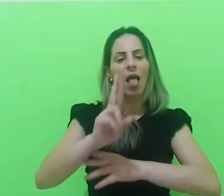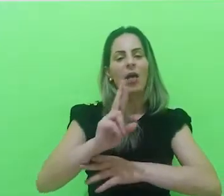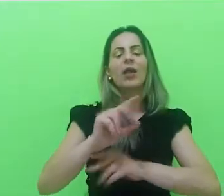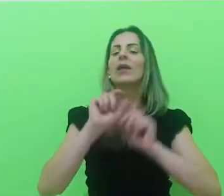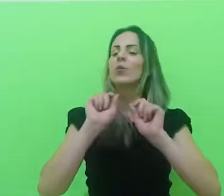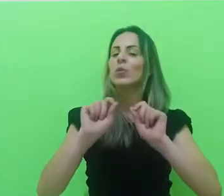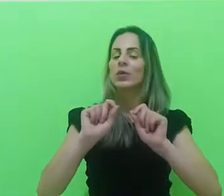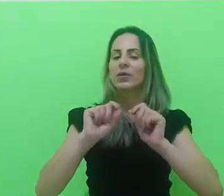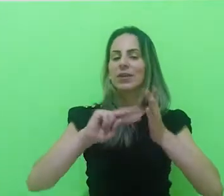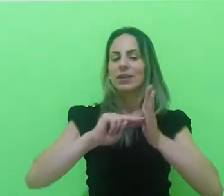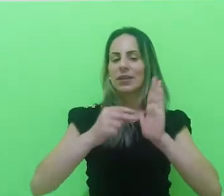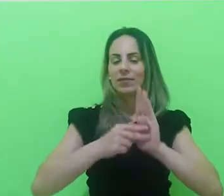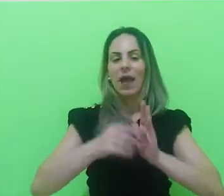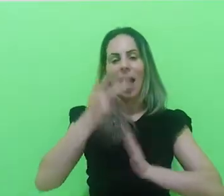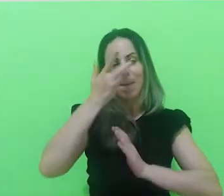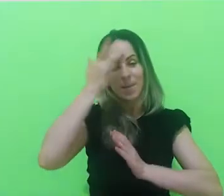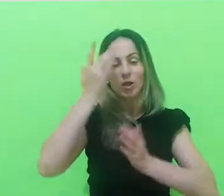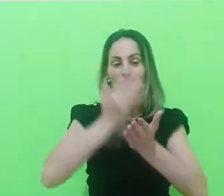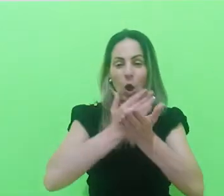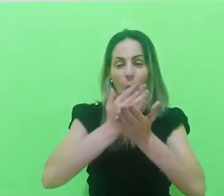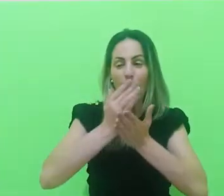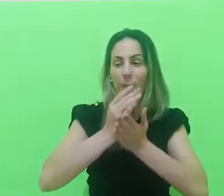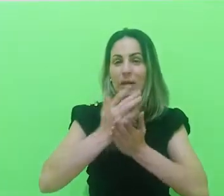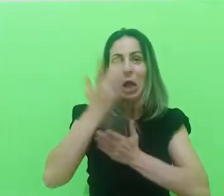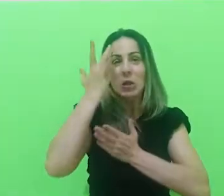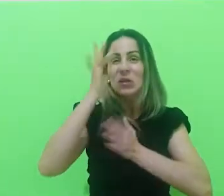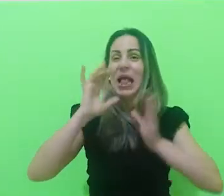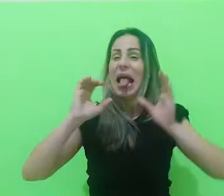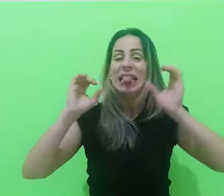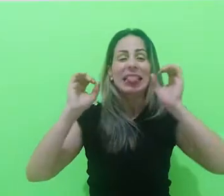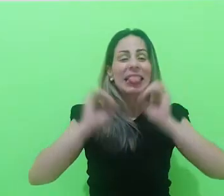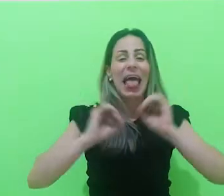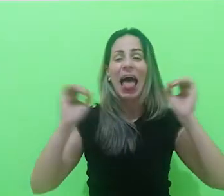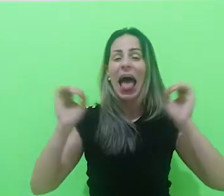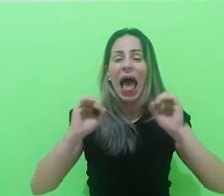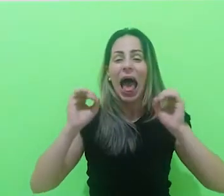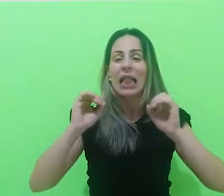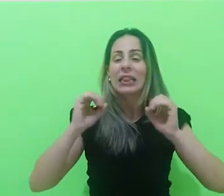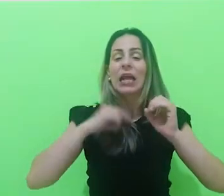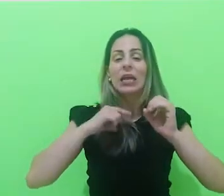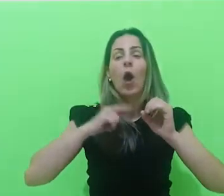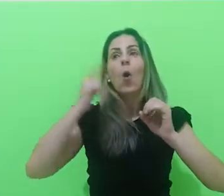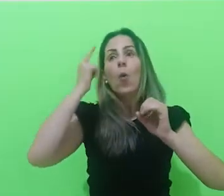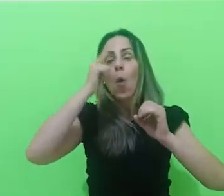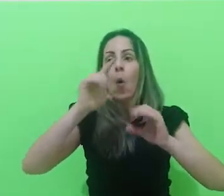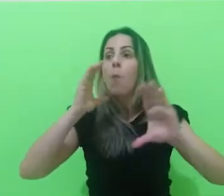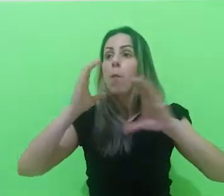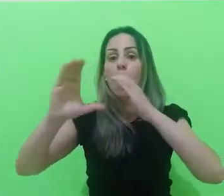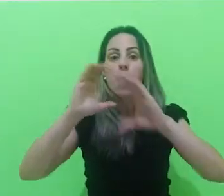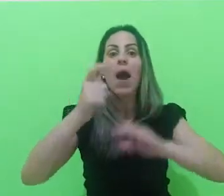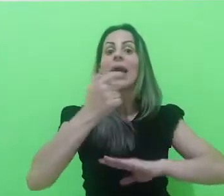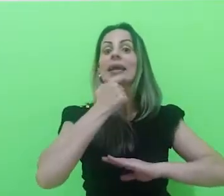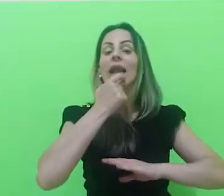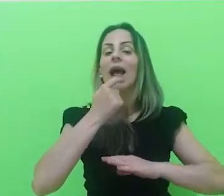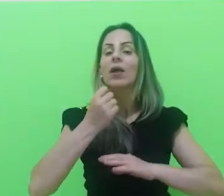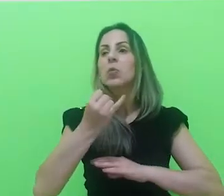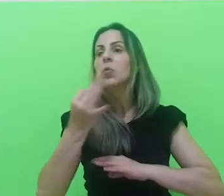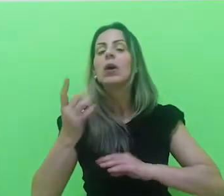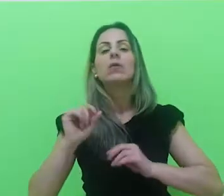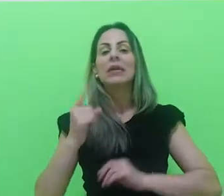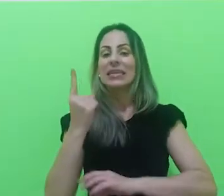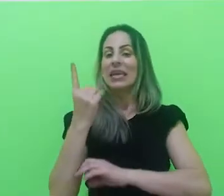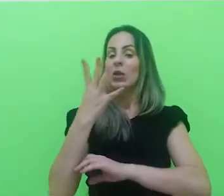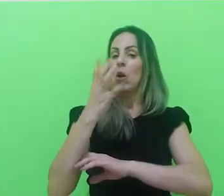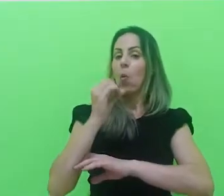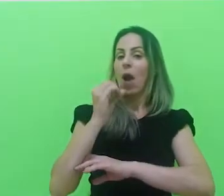dizer que uma pessoa que está começando do zero, Andréa, em quanto tempo eu consigo estar fluente no inglês? Com